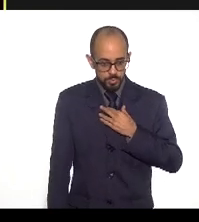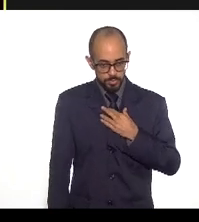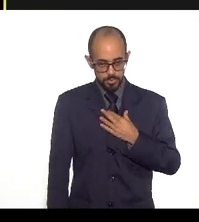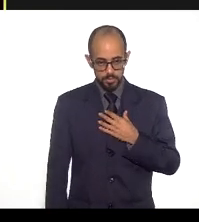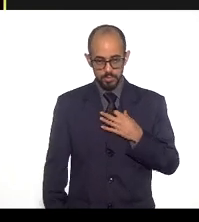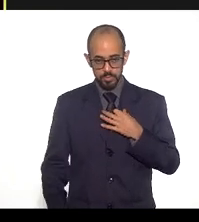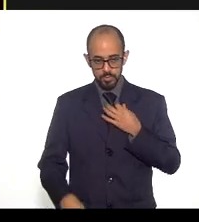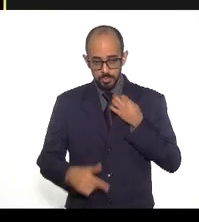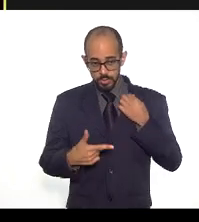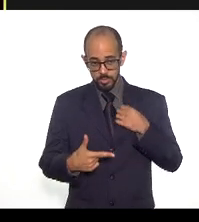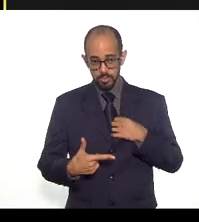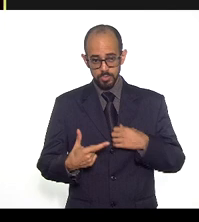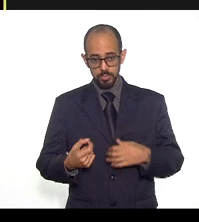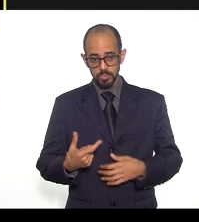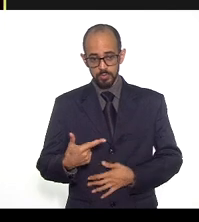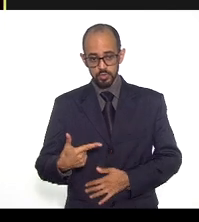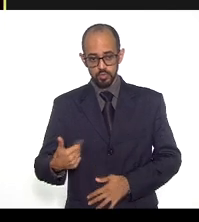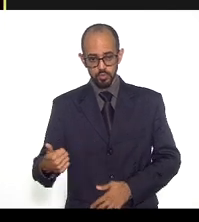de